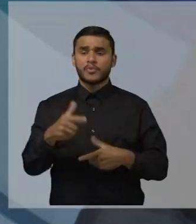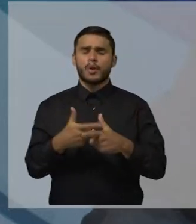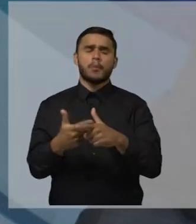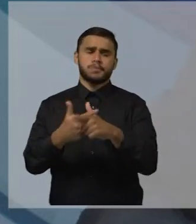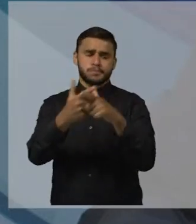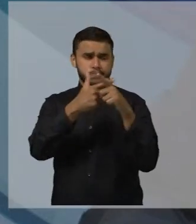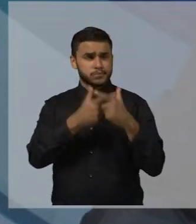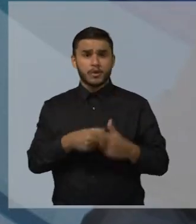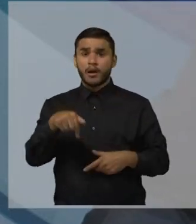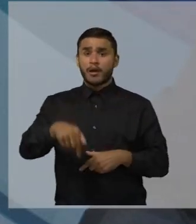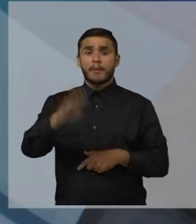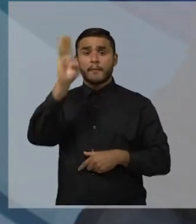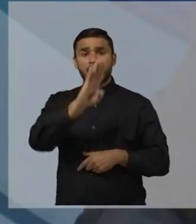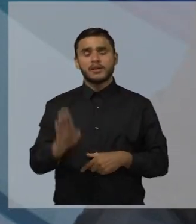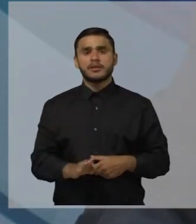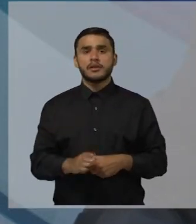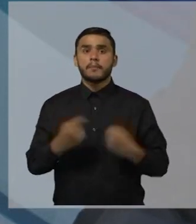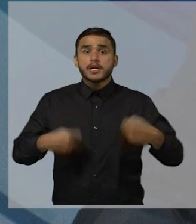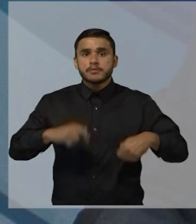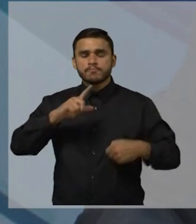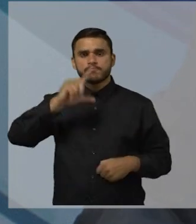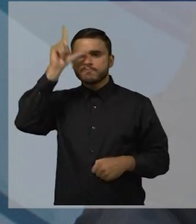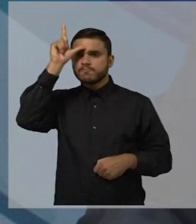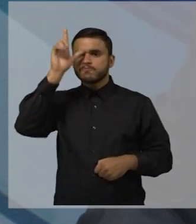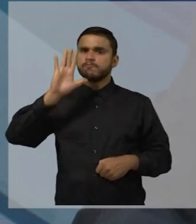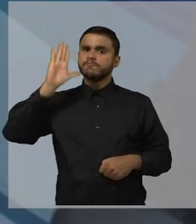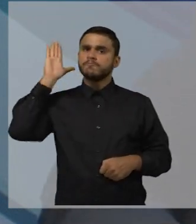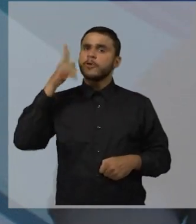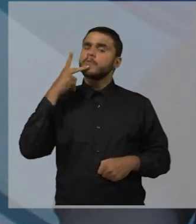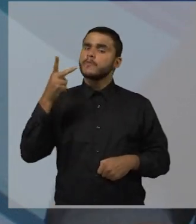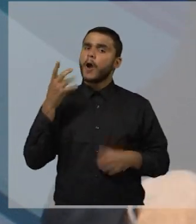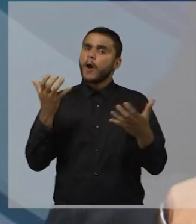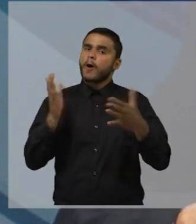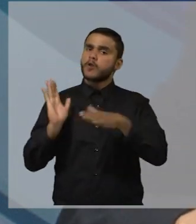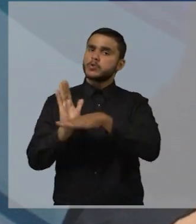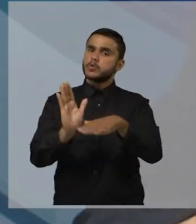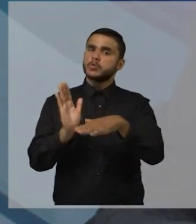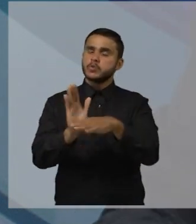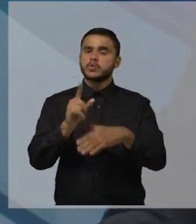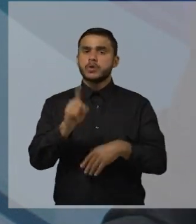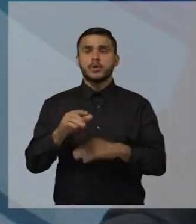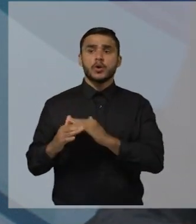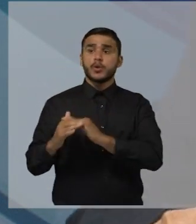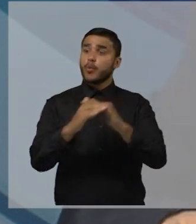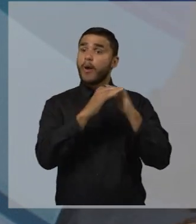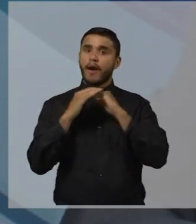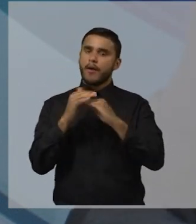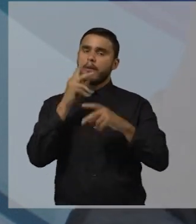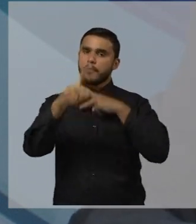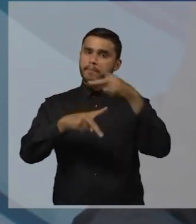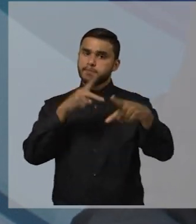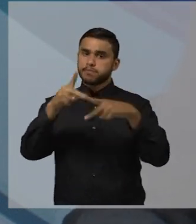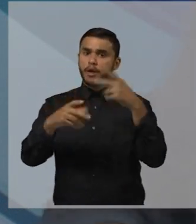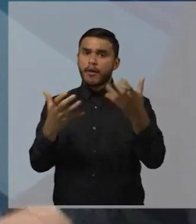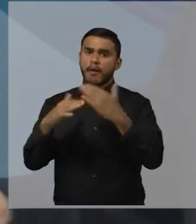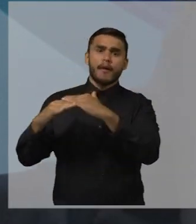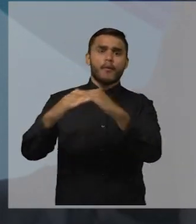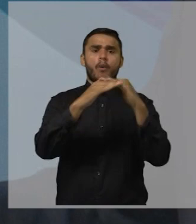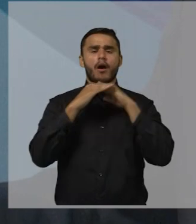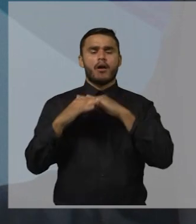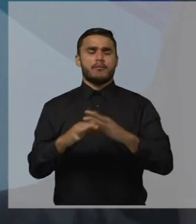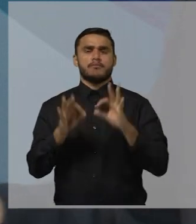tivemos, na nossa República, líderes comprometidos com o bem comum, comprometidos em